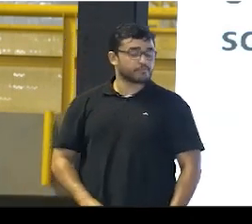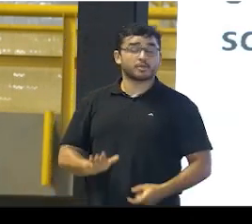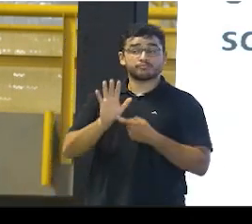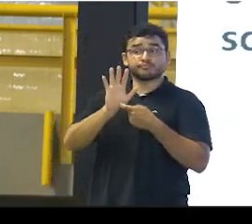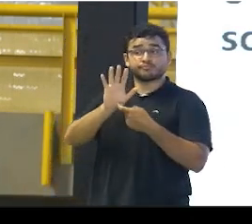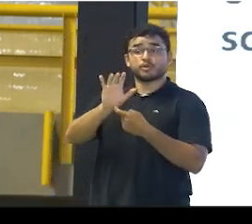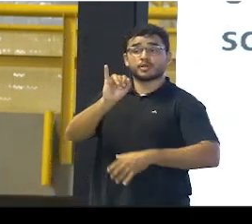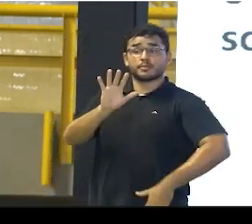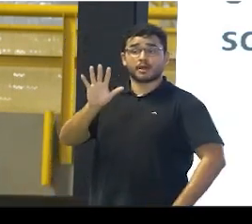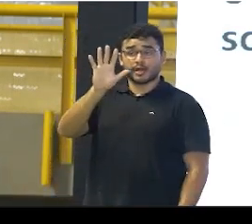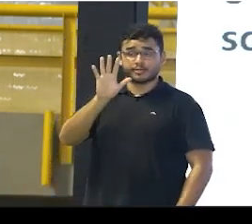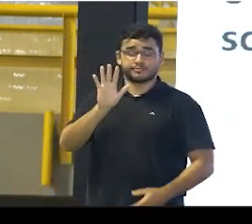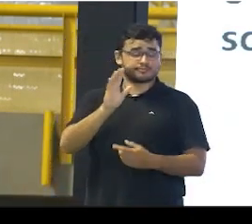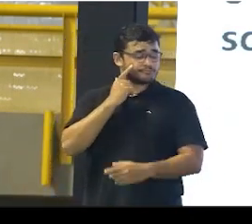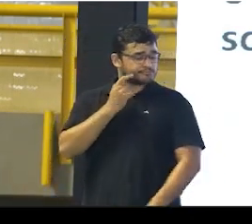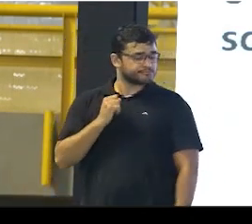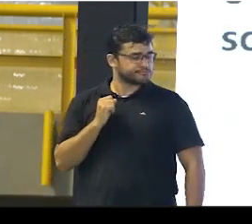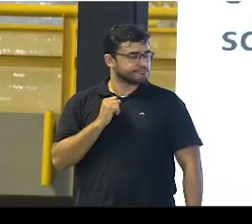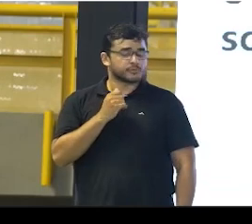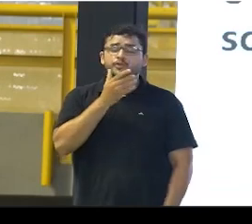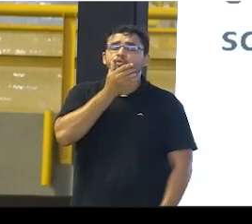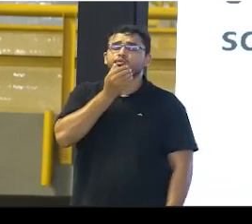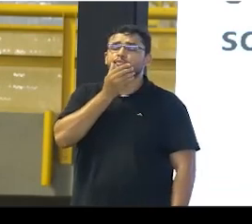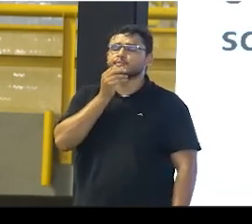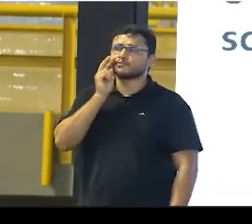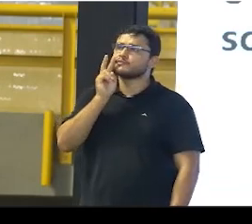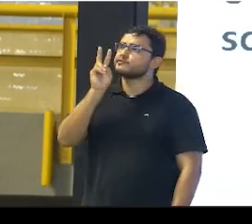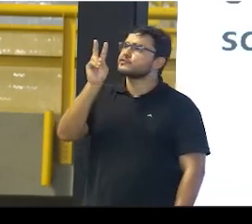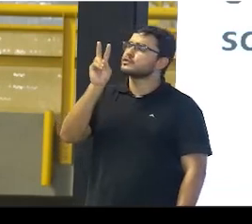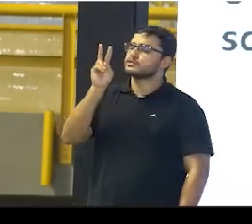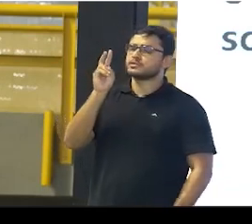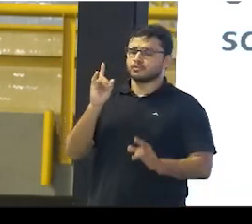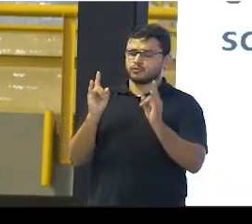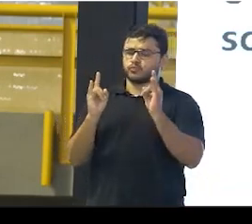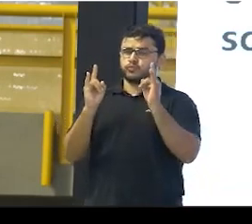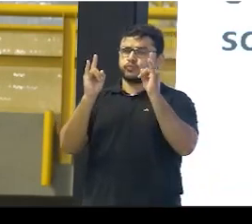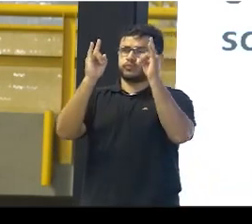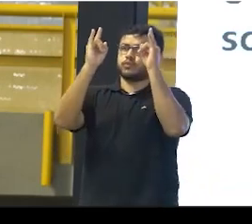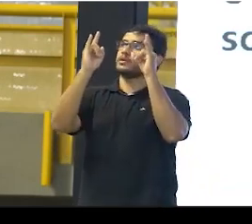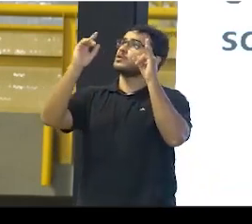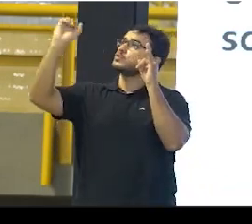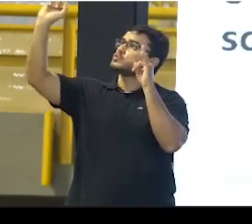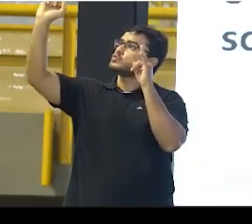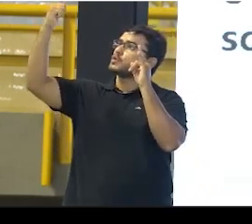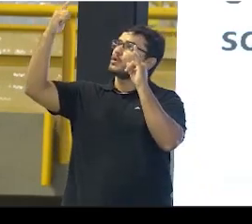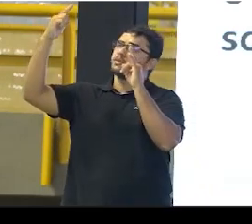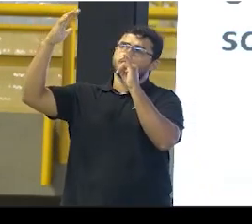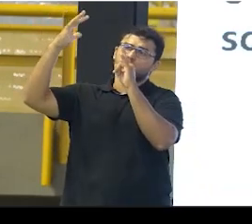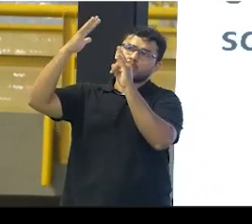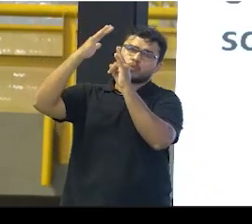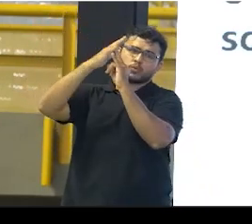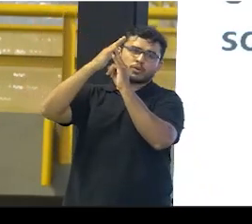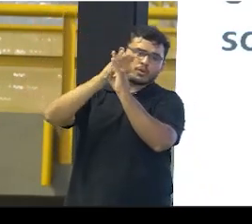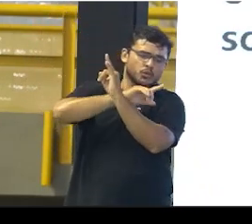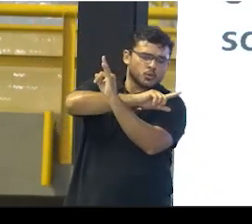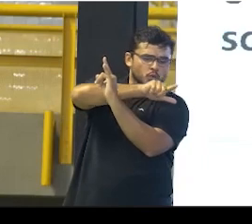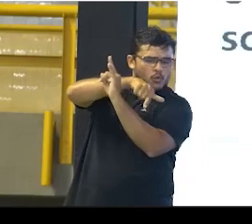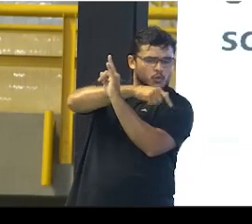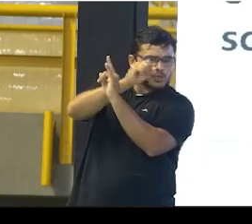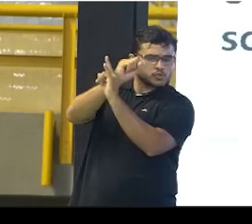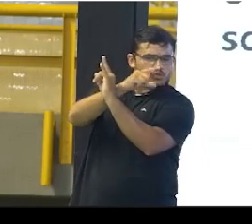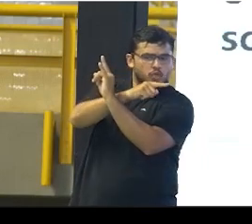Beleza, vamos seguir aqui o jogo. Pedro estava analisando a situação representada